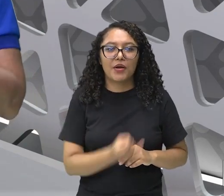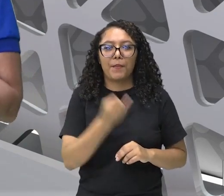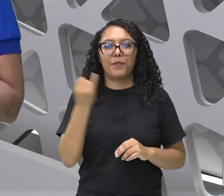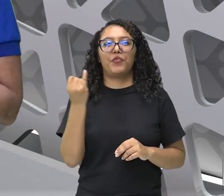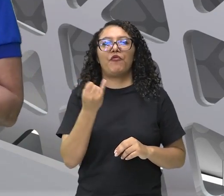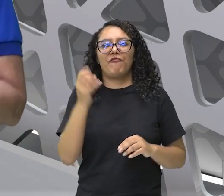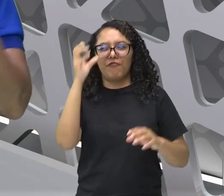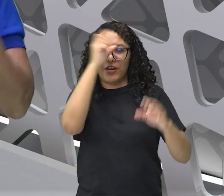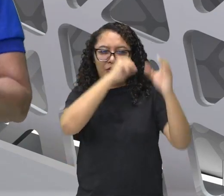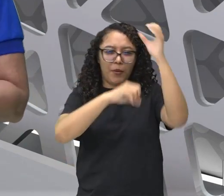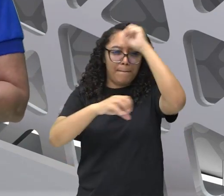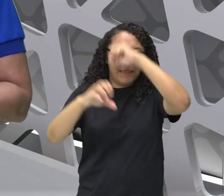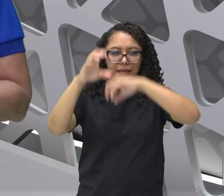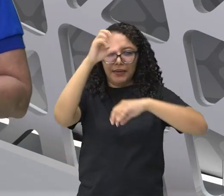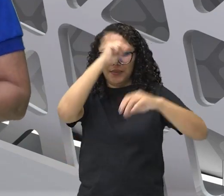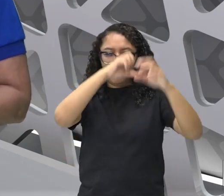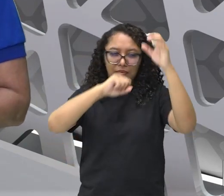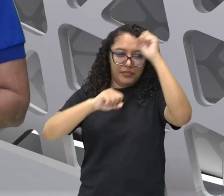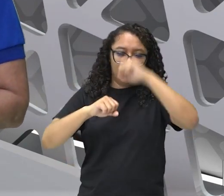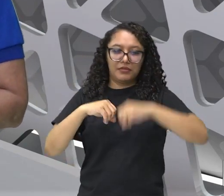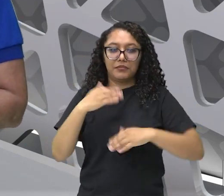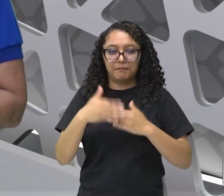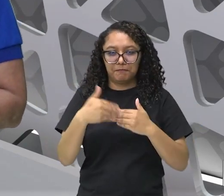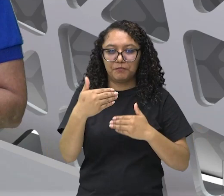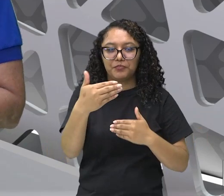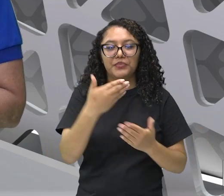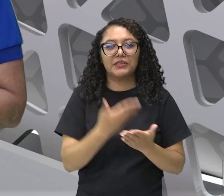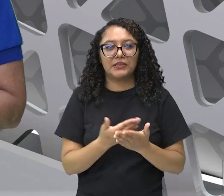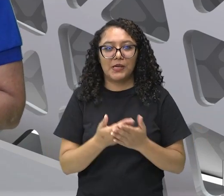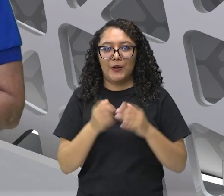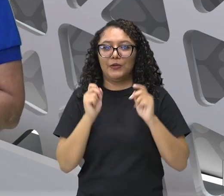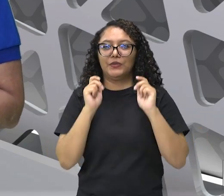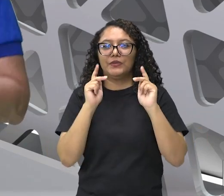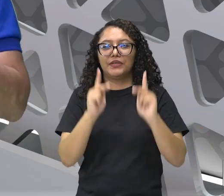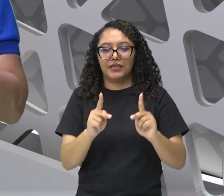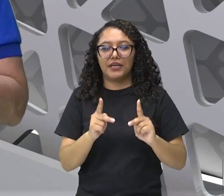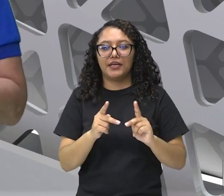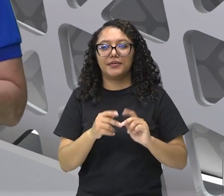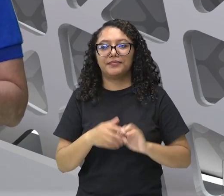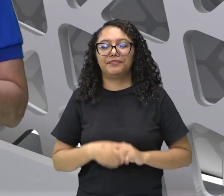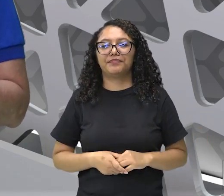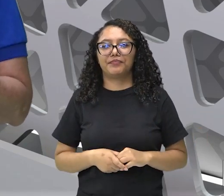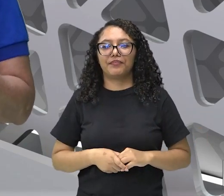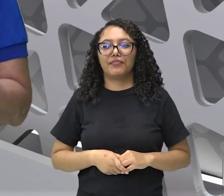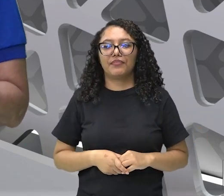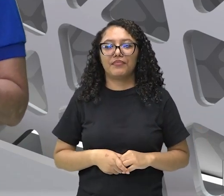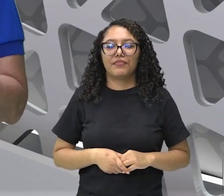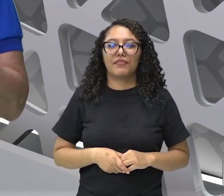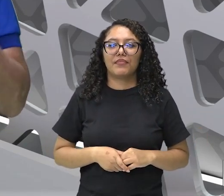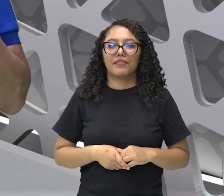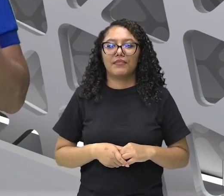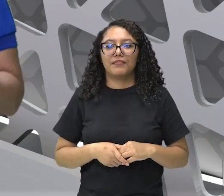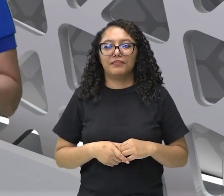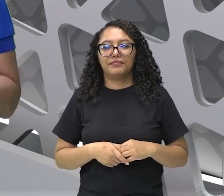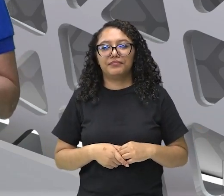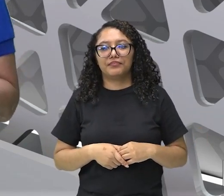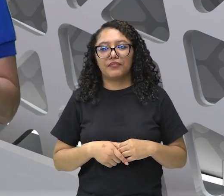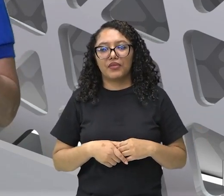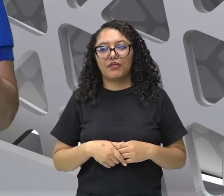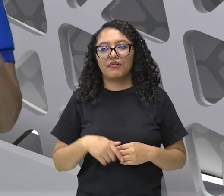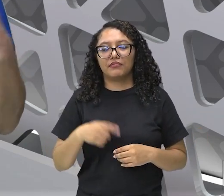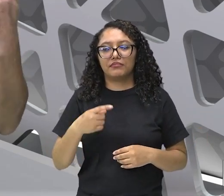se enriqueçam com as nossas próximas aulas. Ok, pessoal? Contamos com vocês.